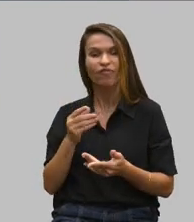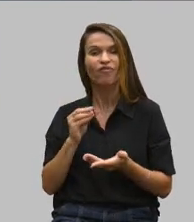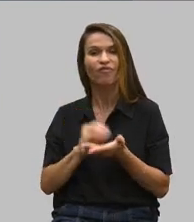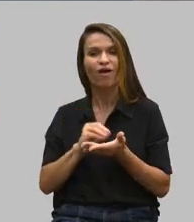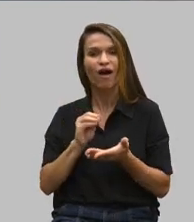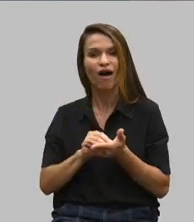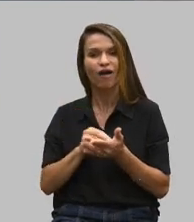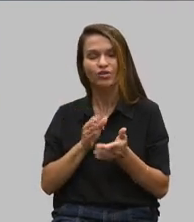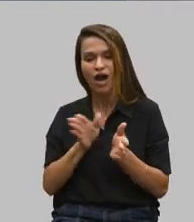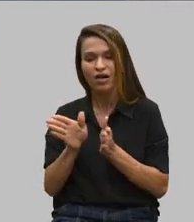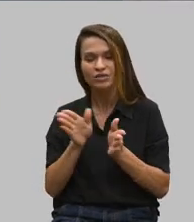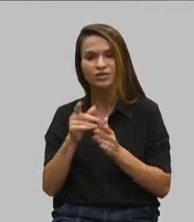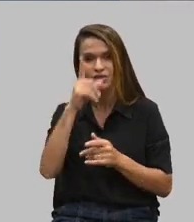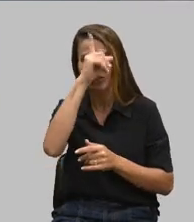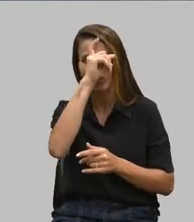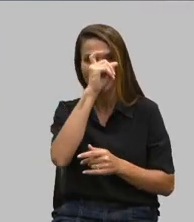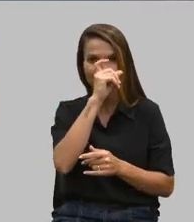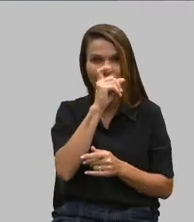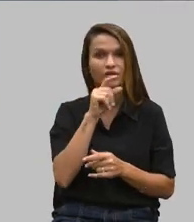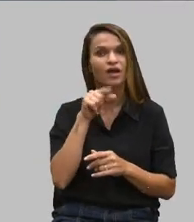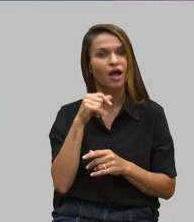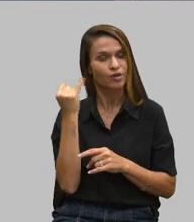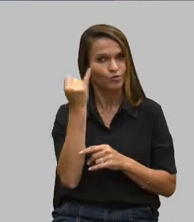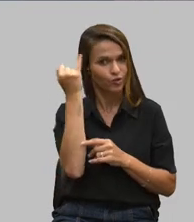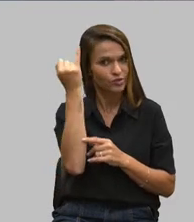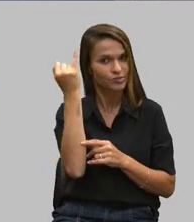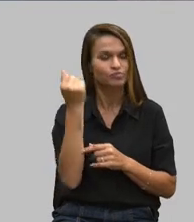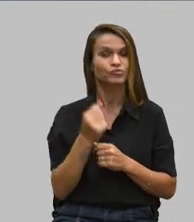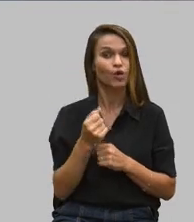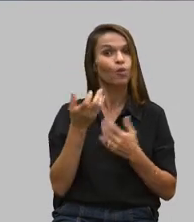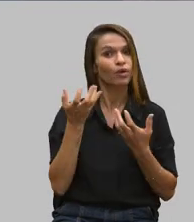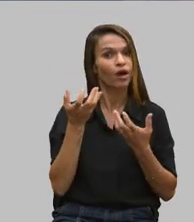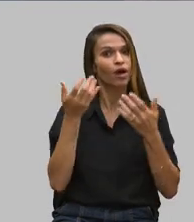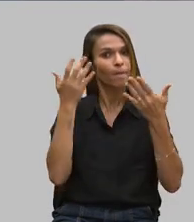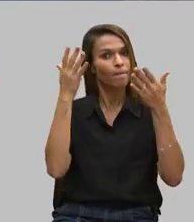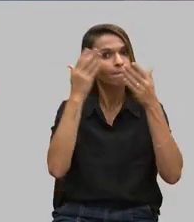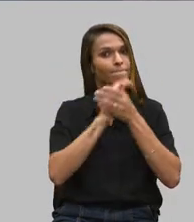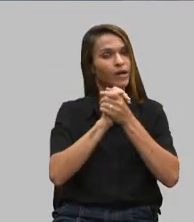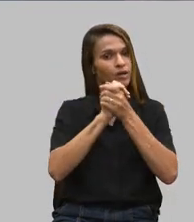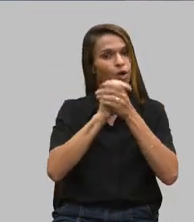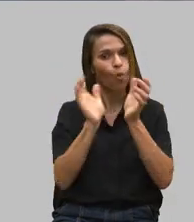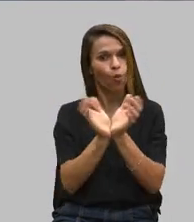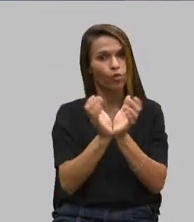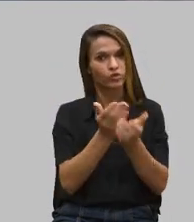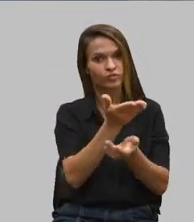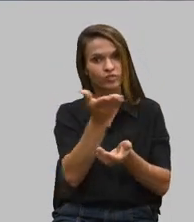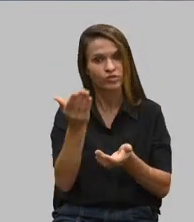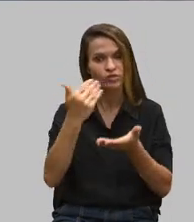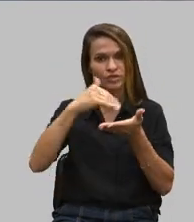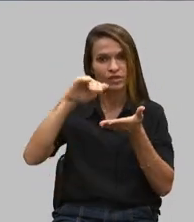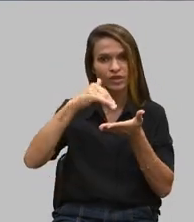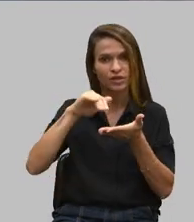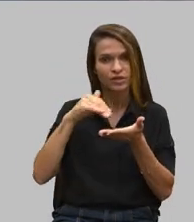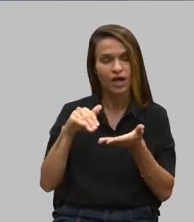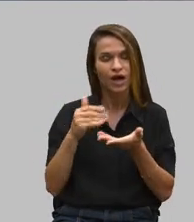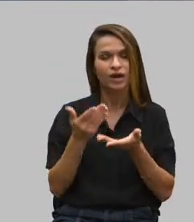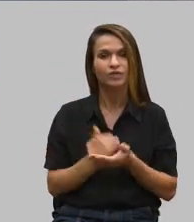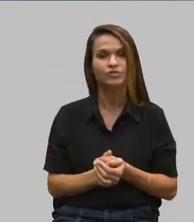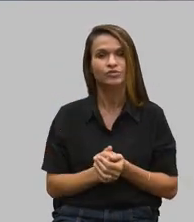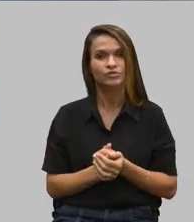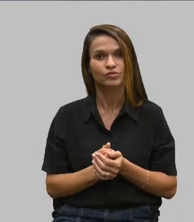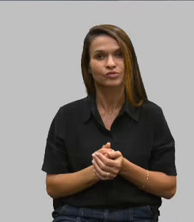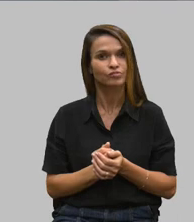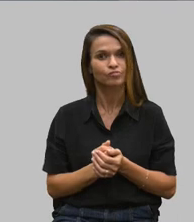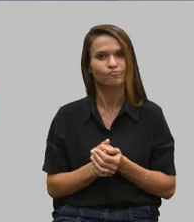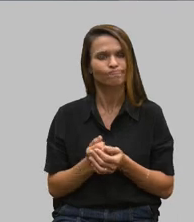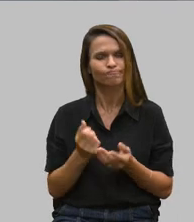a hospitais é de extrema importância então eu quero parabenizar a equipe de vocês os secretários por esse brilhante